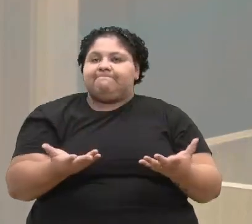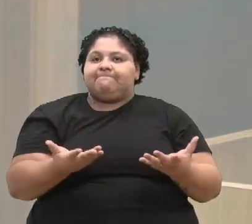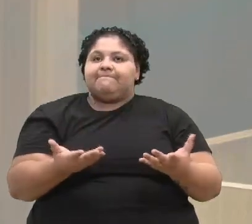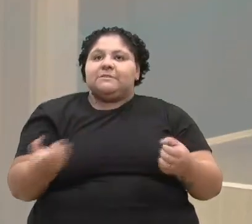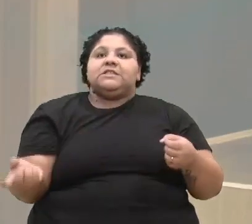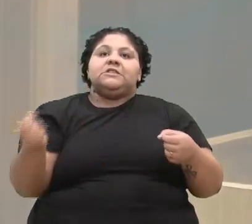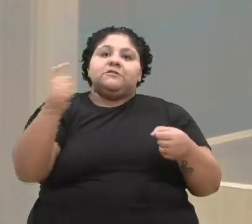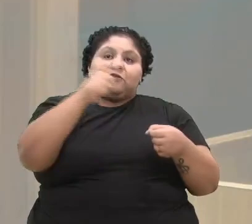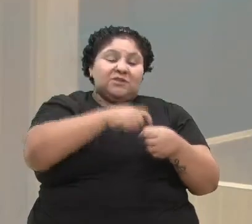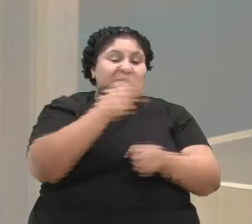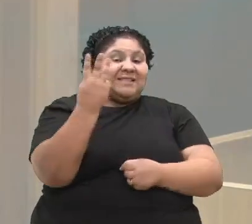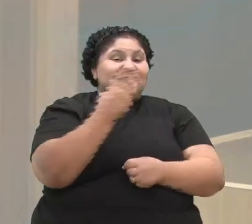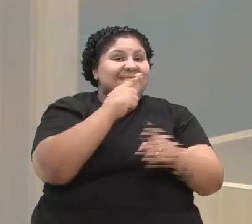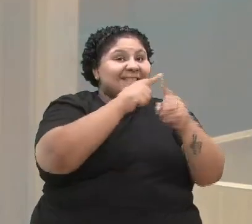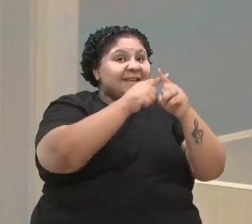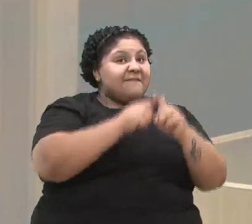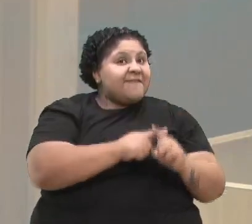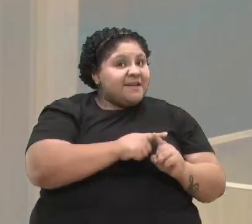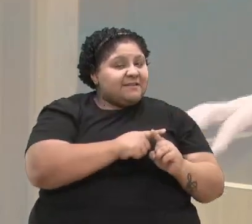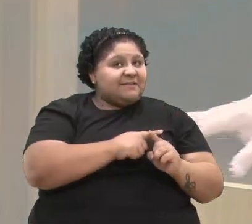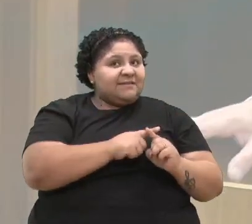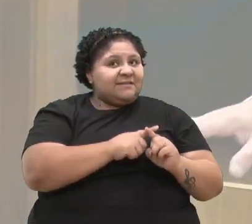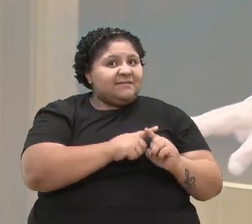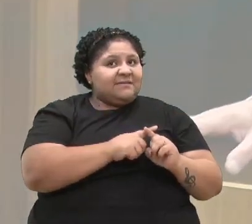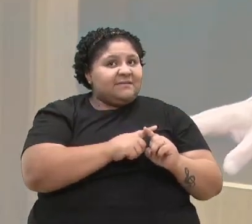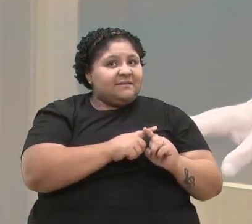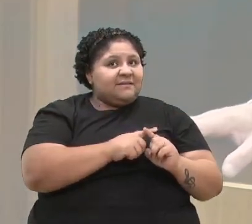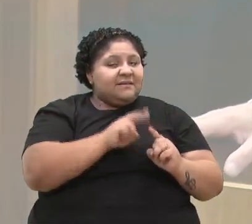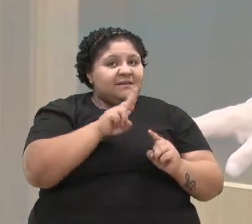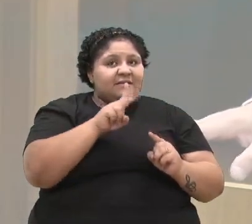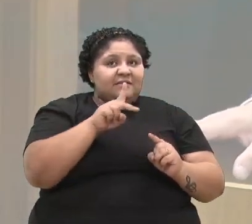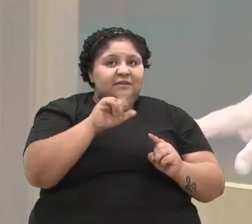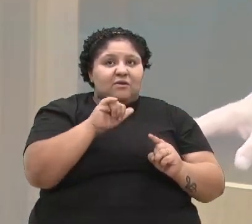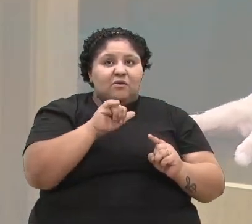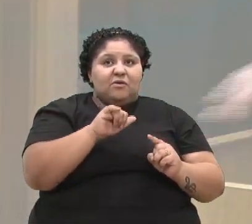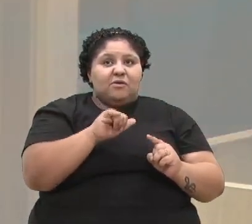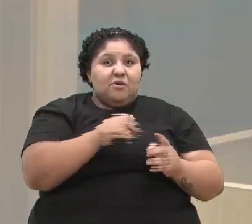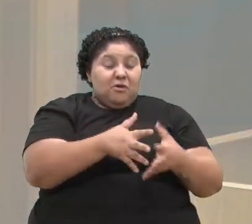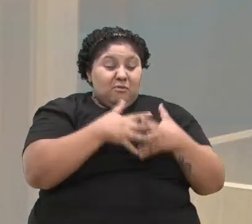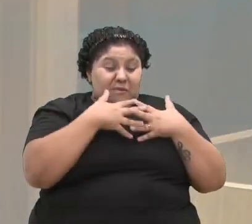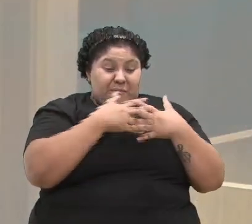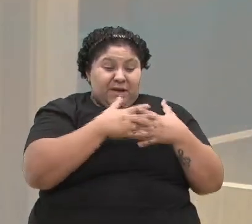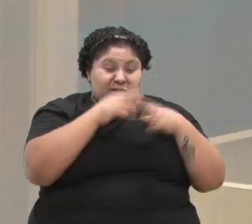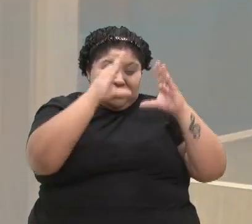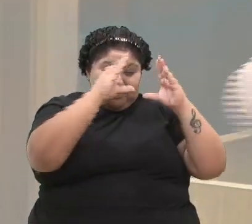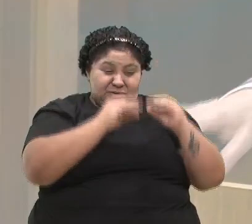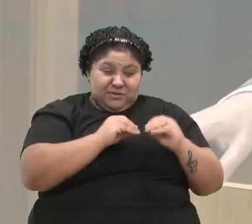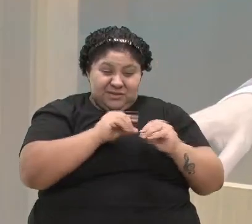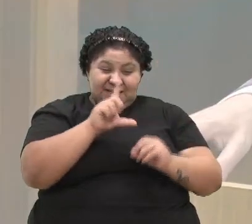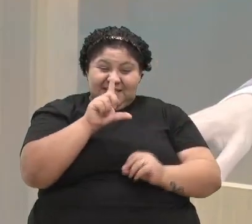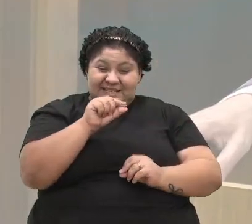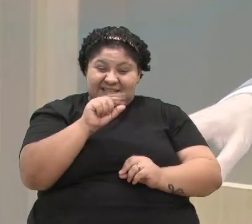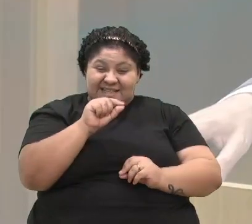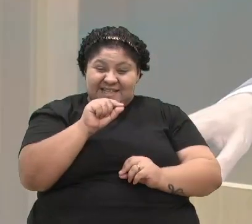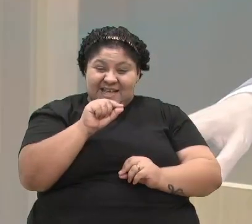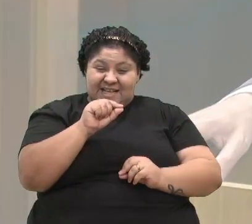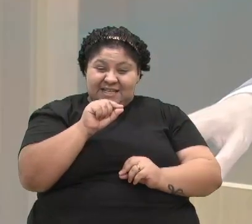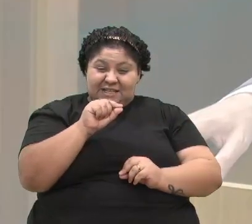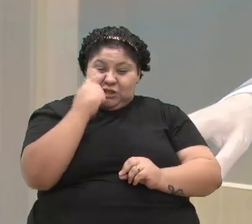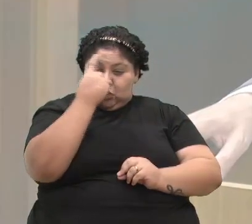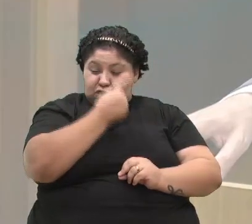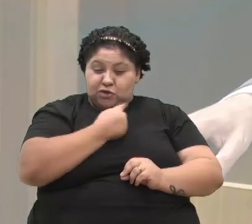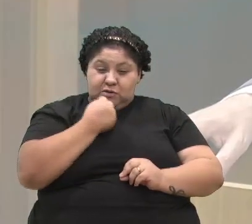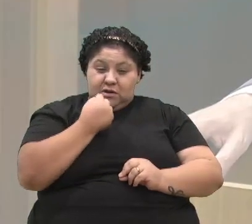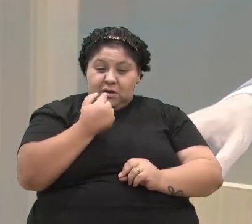Voltamos pela 3ª vez para a UPA, estava o caos à noite, eram umas 10 horas da noite. Me